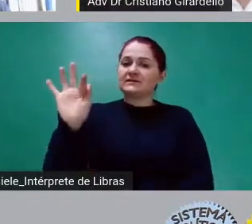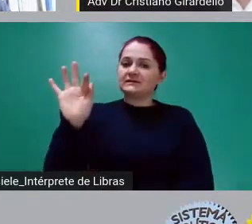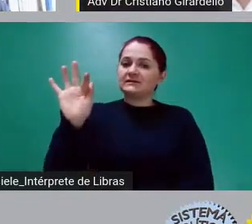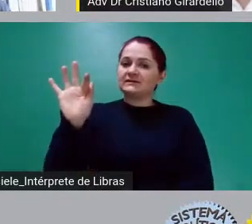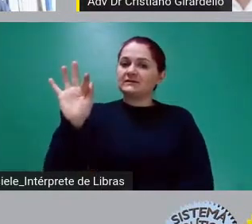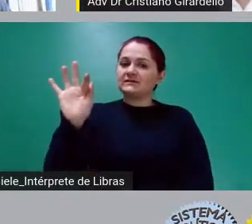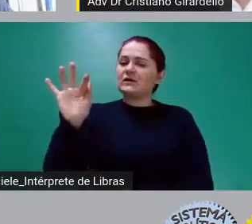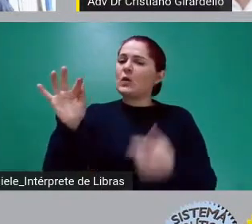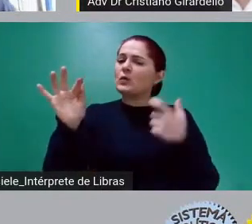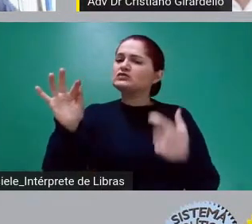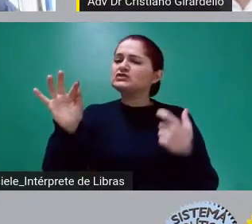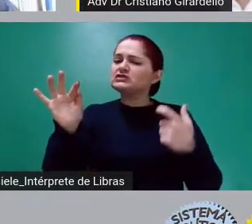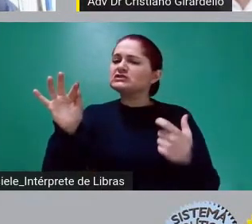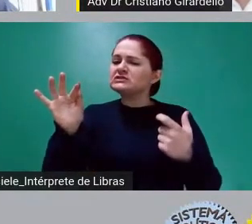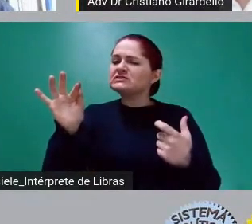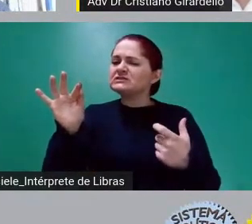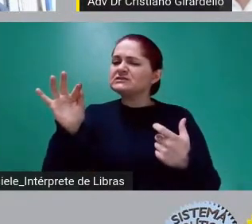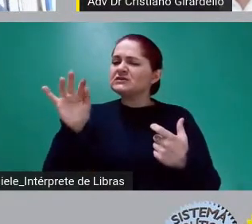onde mesmo?